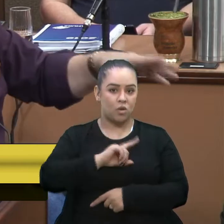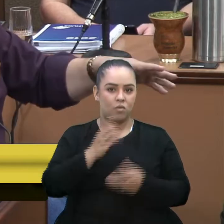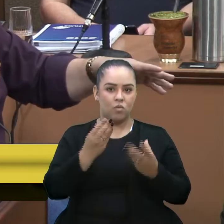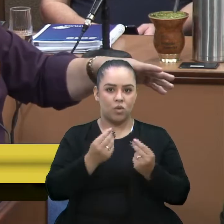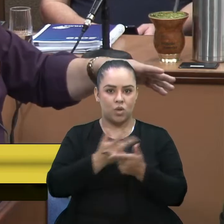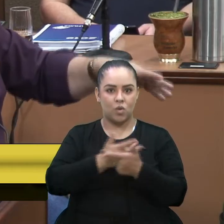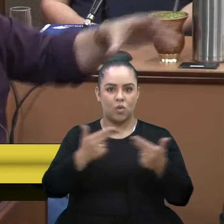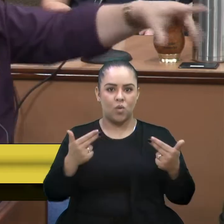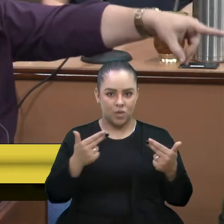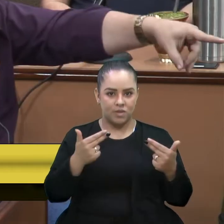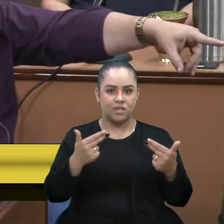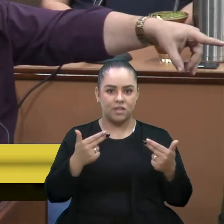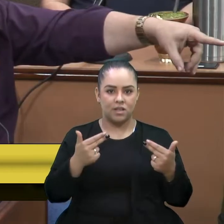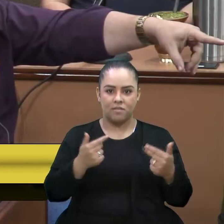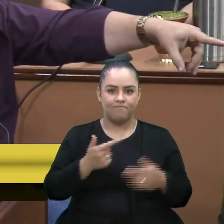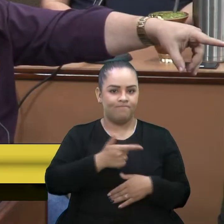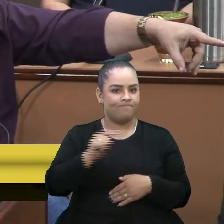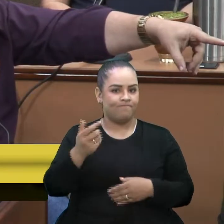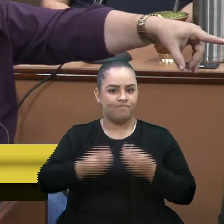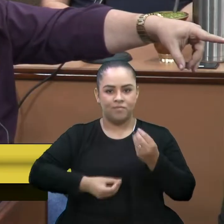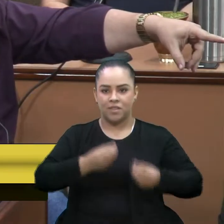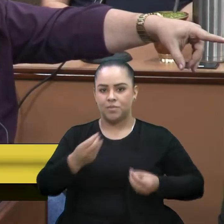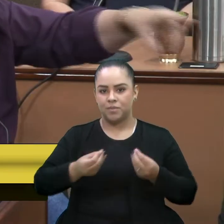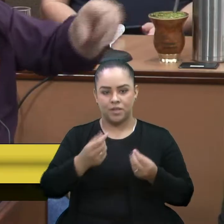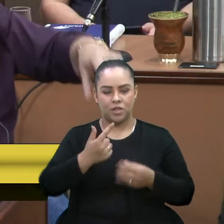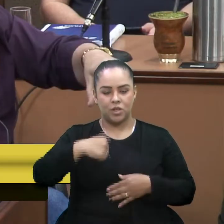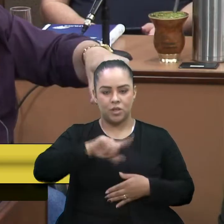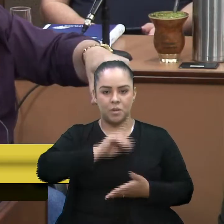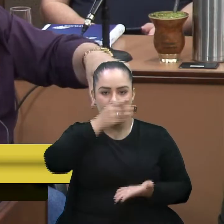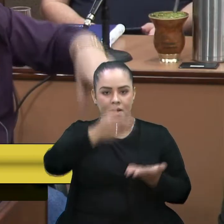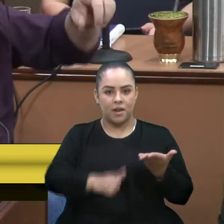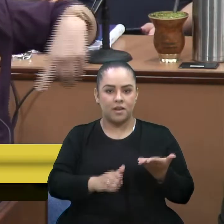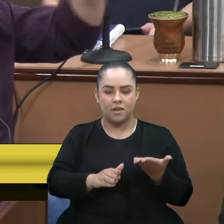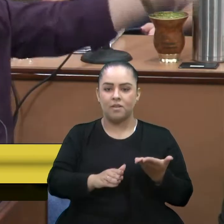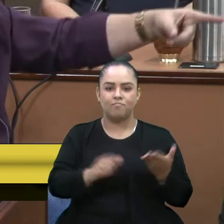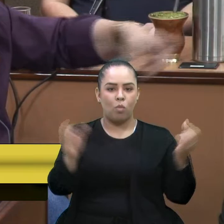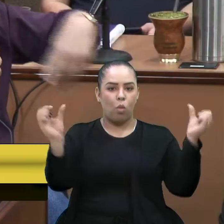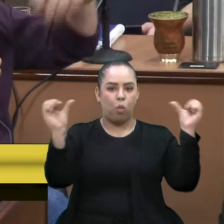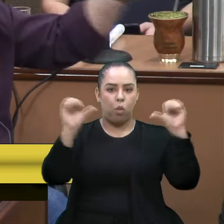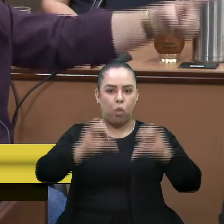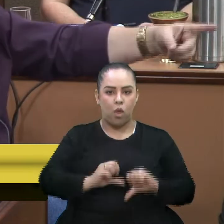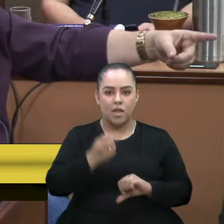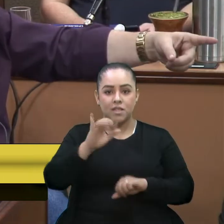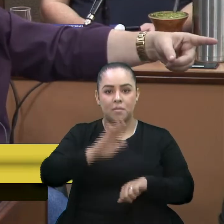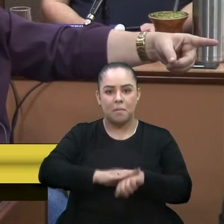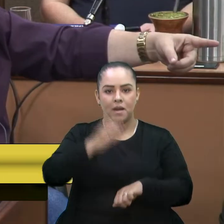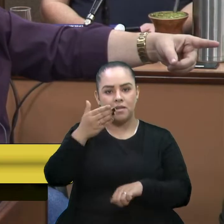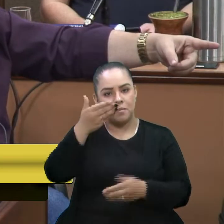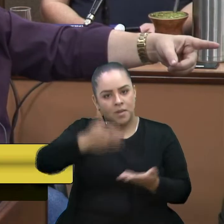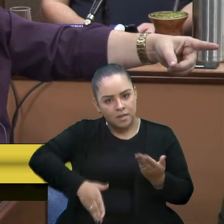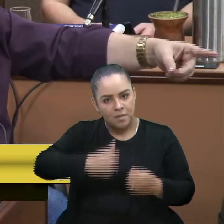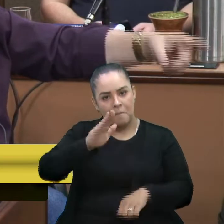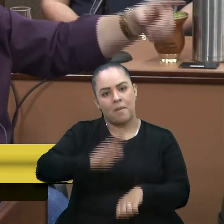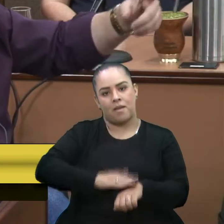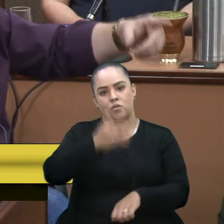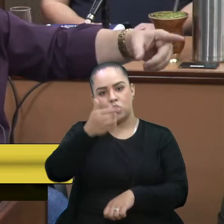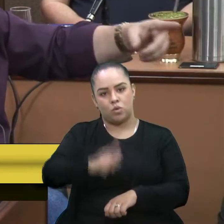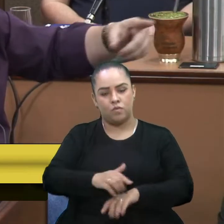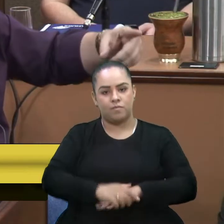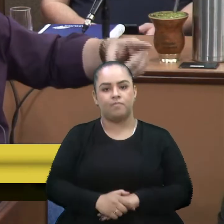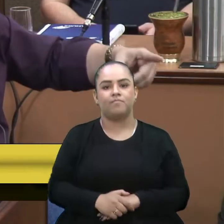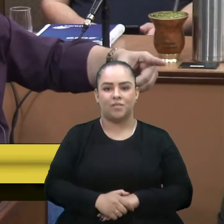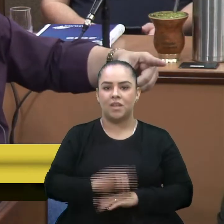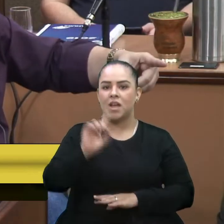não vamos dar conta e está dando prejuízo. Já está dando prejuízo. Então, se passar mais ainda, vai dar mais prejuízo ainda. Então, a situação